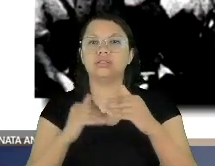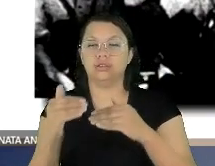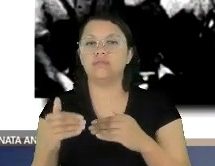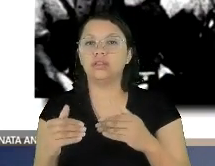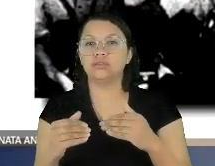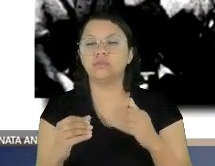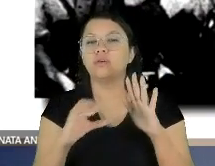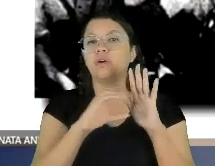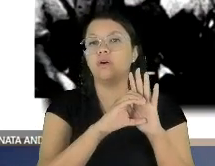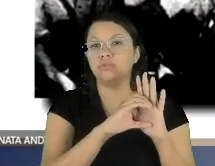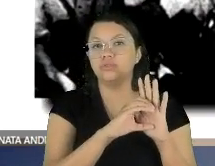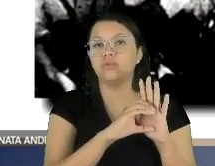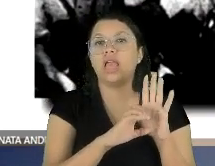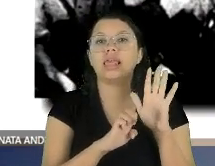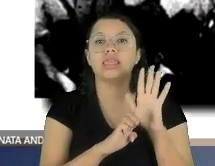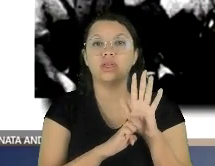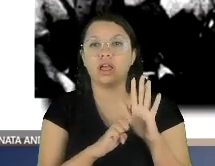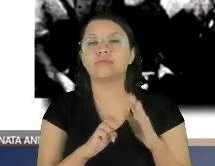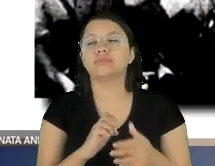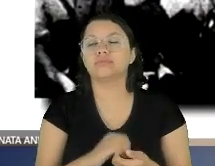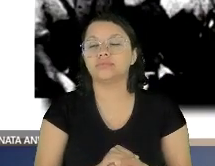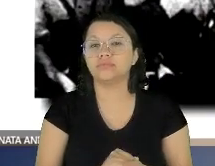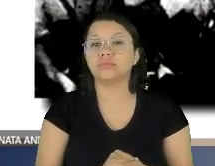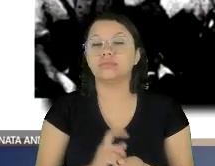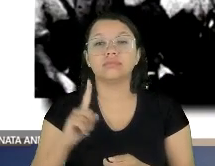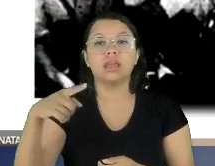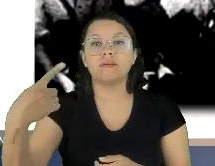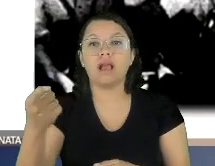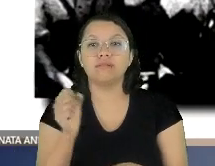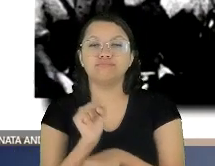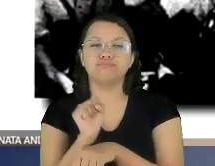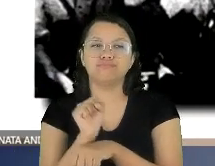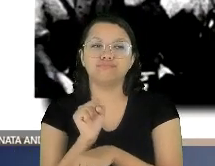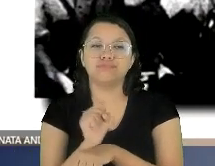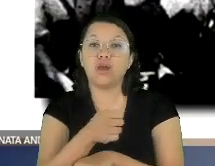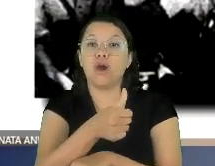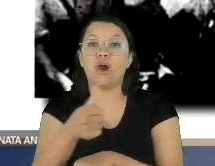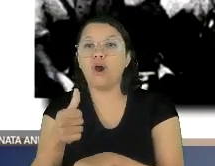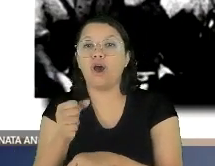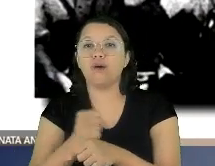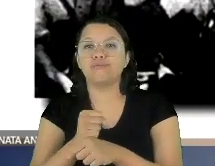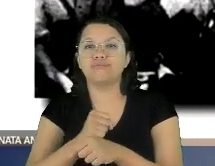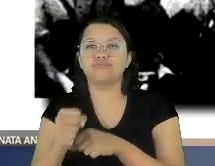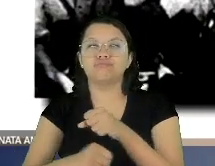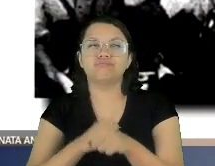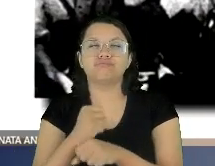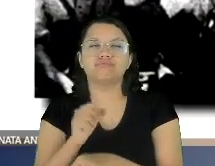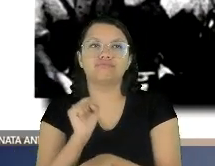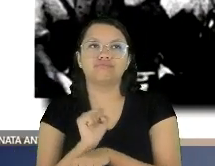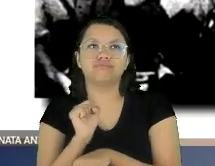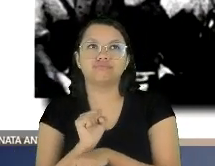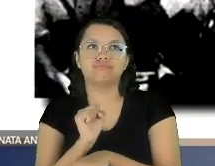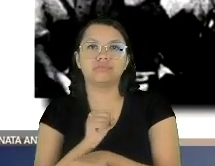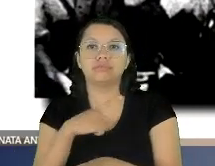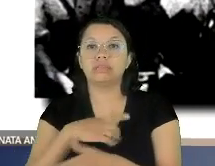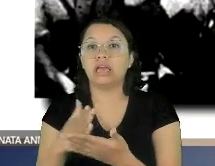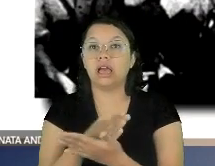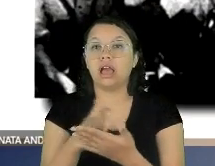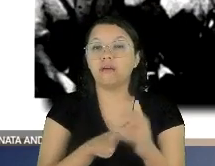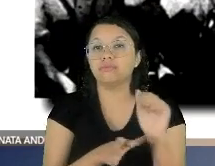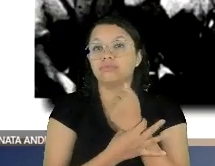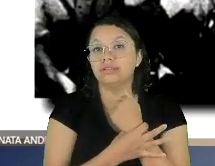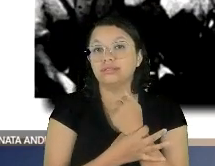de 32. Depois, a gente teve que esperar mais 11 anos para termos algumas